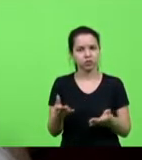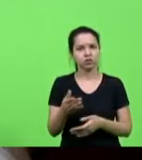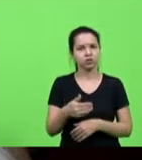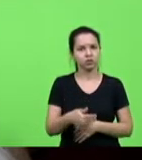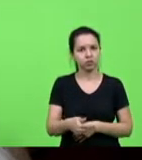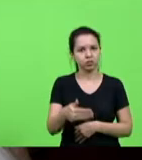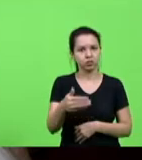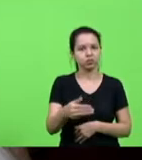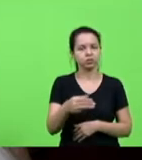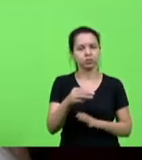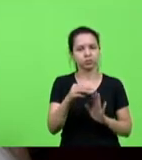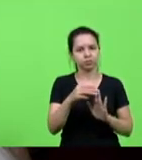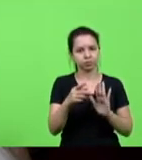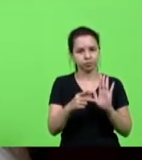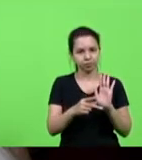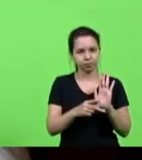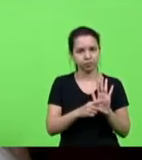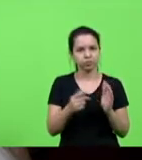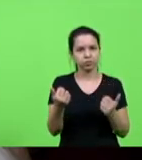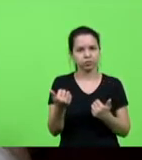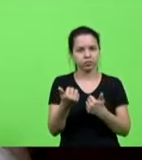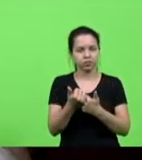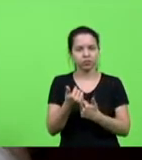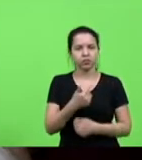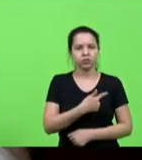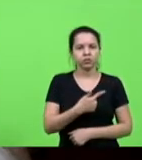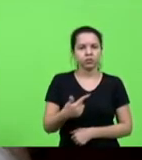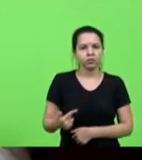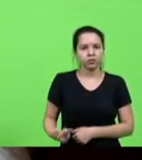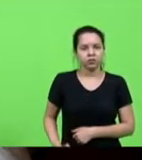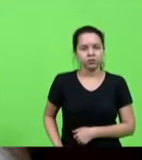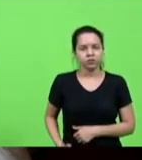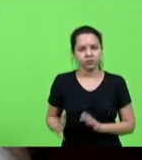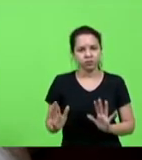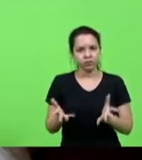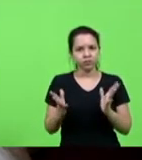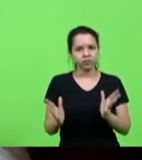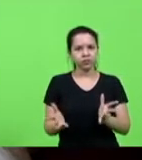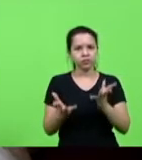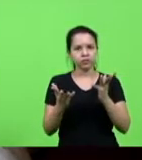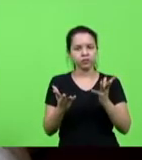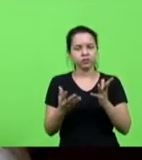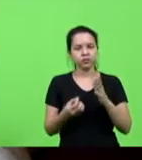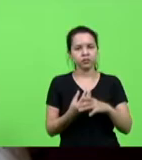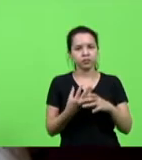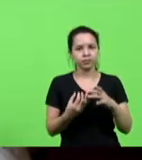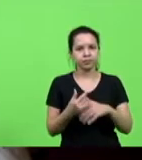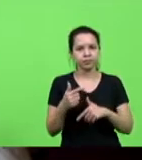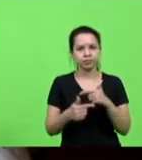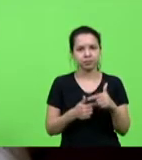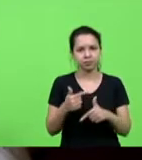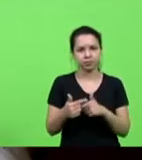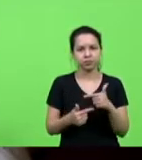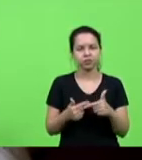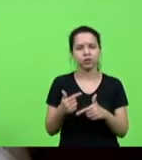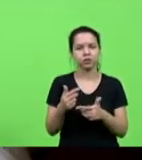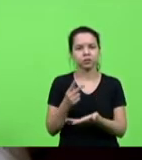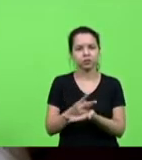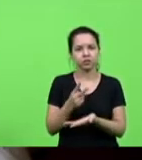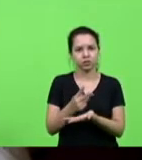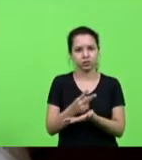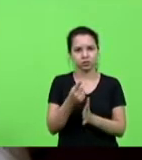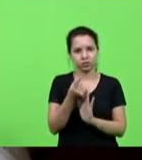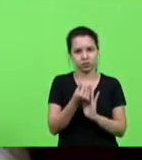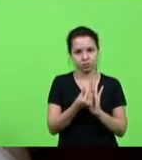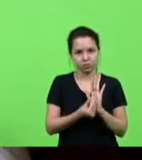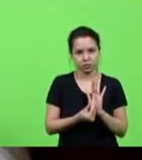dessa medida provisória, com o apoio do governo, um incentivo a mais na geração de emprego, manutenção do nível da nossa economia.